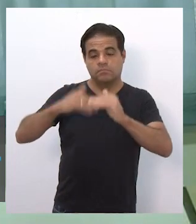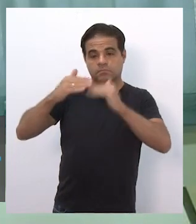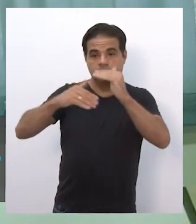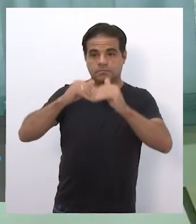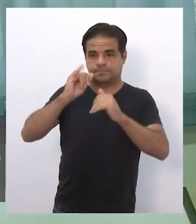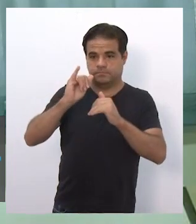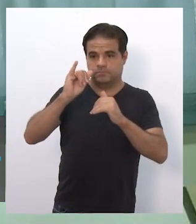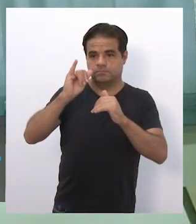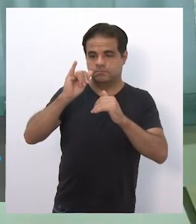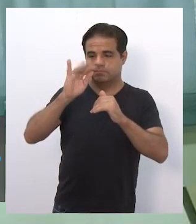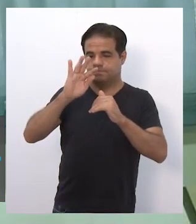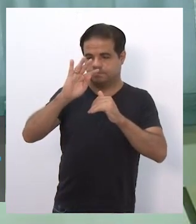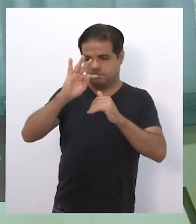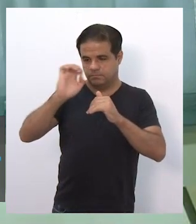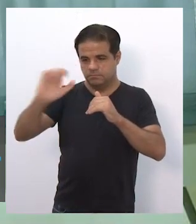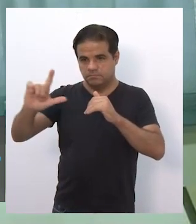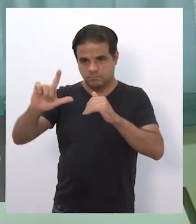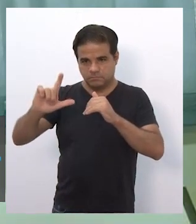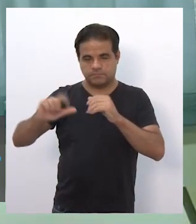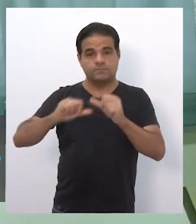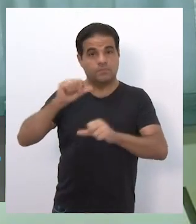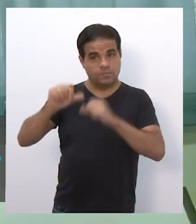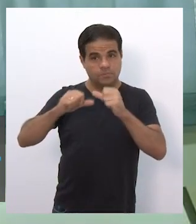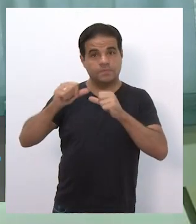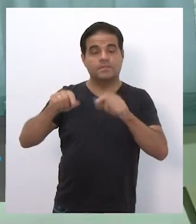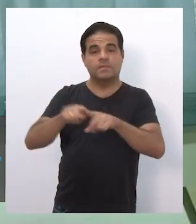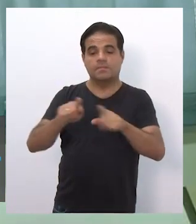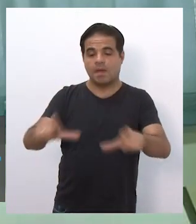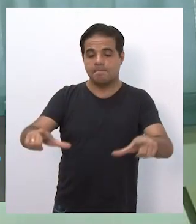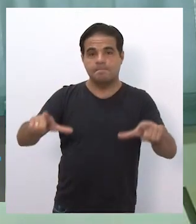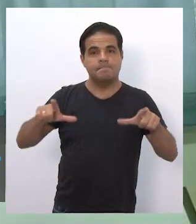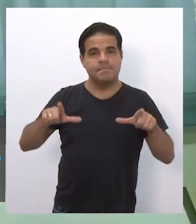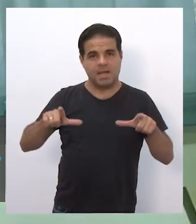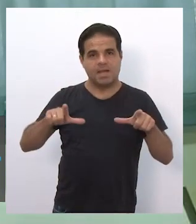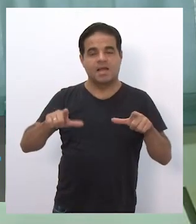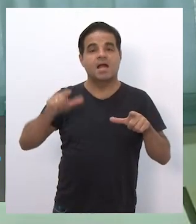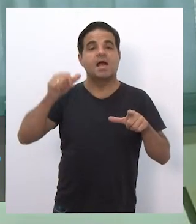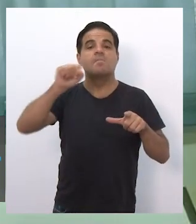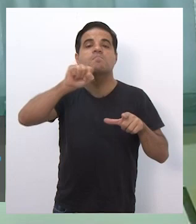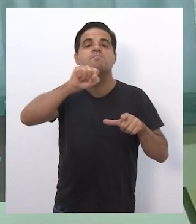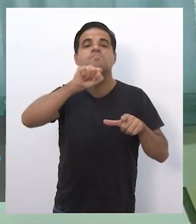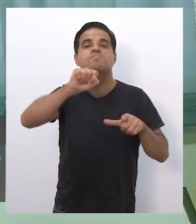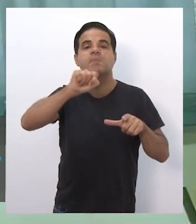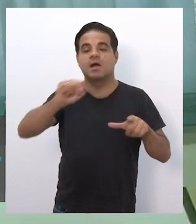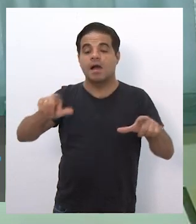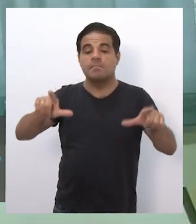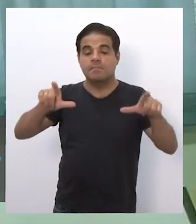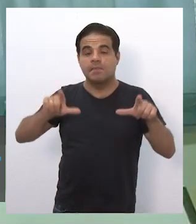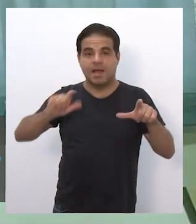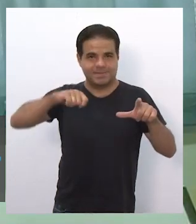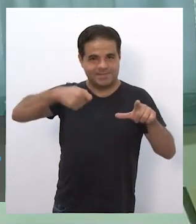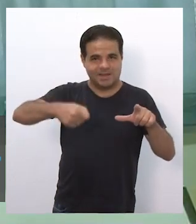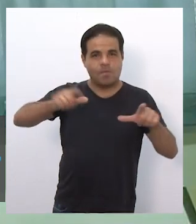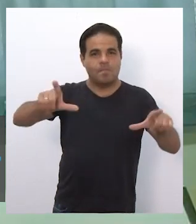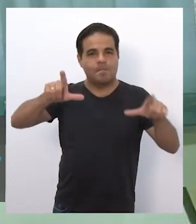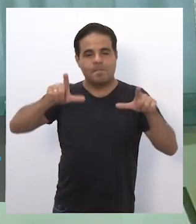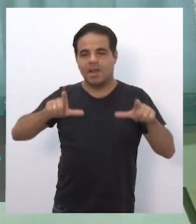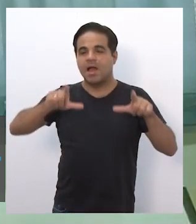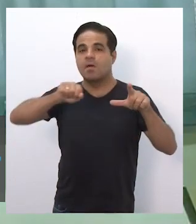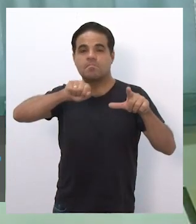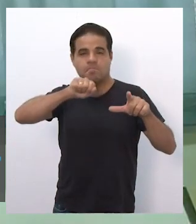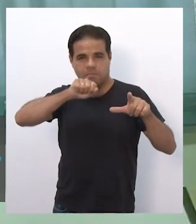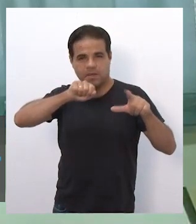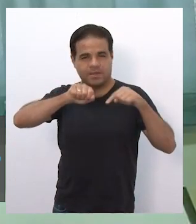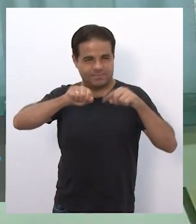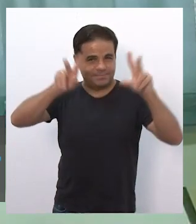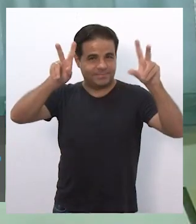Intel, costuma-se também mudar o socket da placa-mãe, tá? Então tem que tomar um cuidado se a placa-mãe, por isso que a gente falou lá no início,